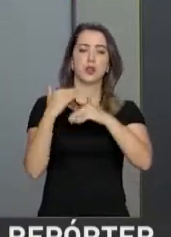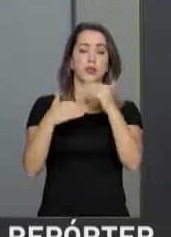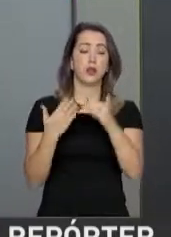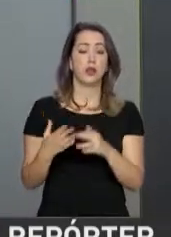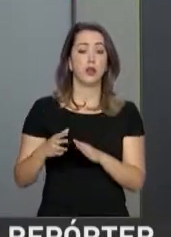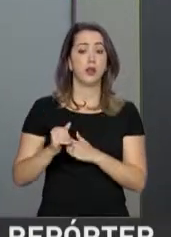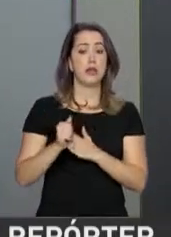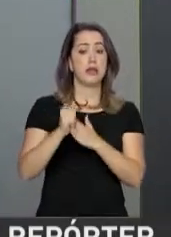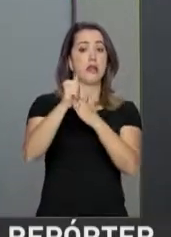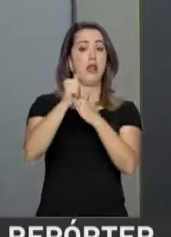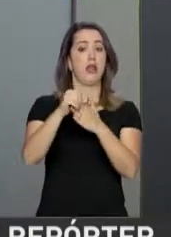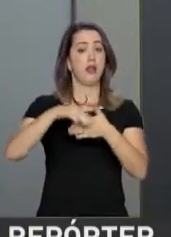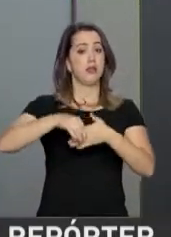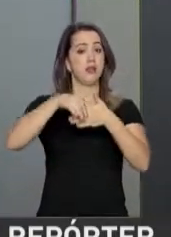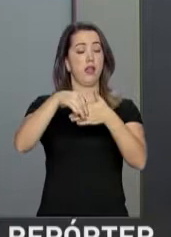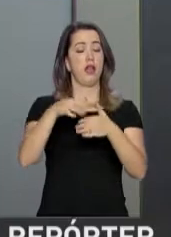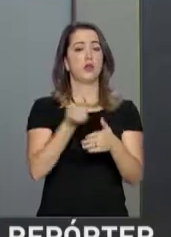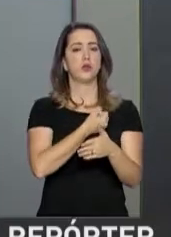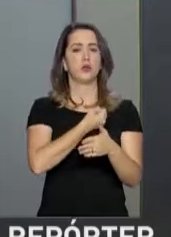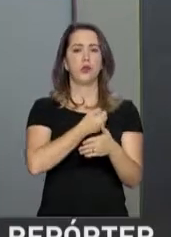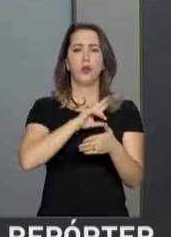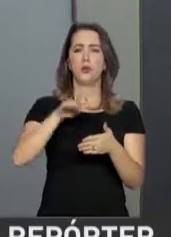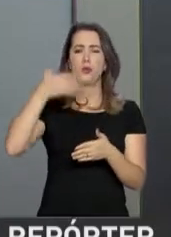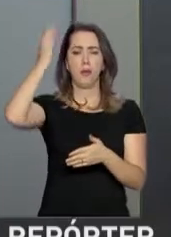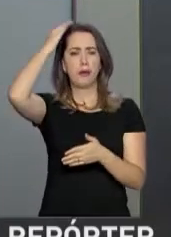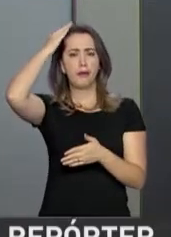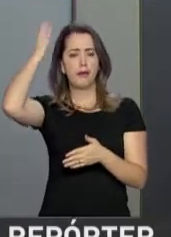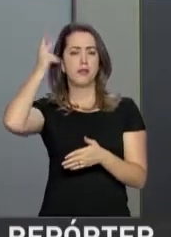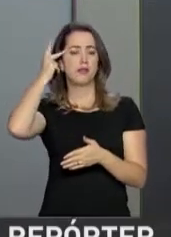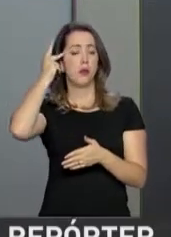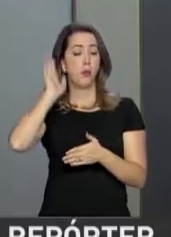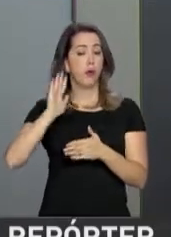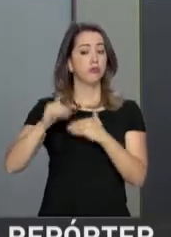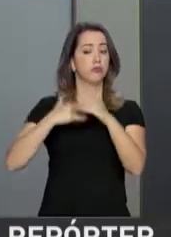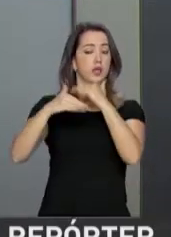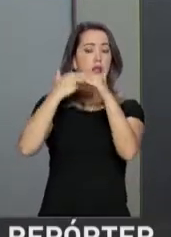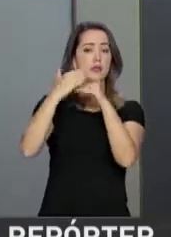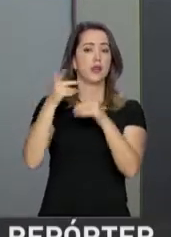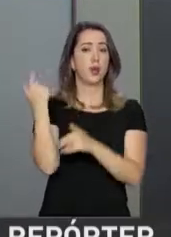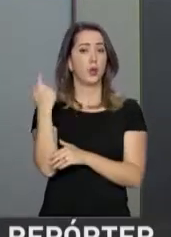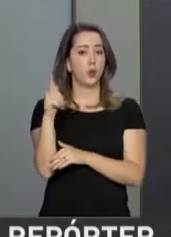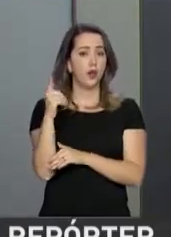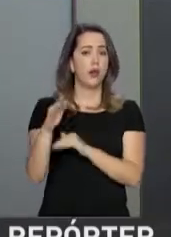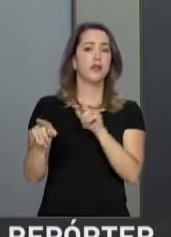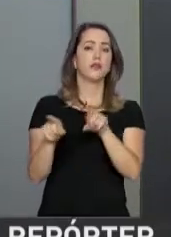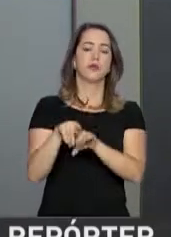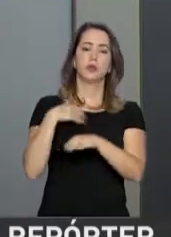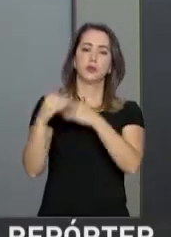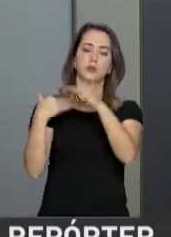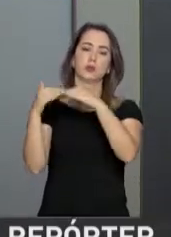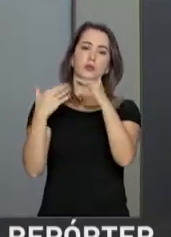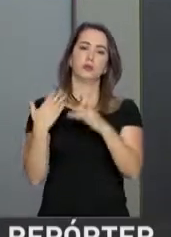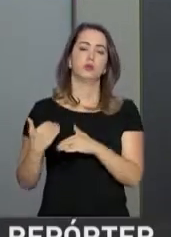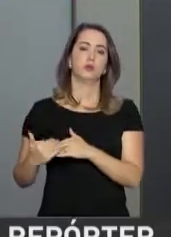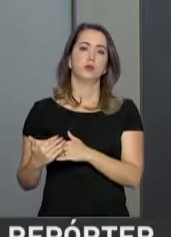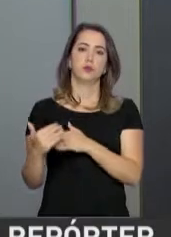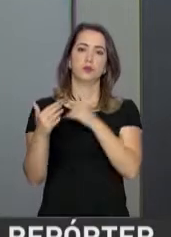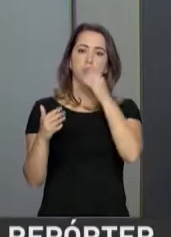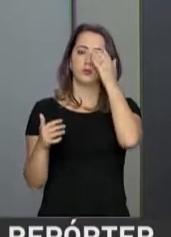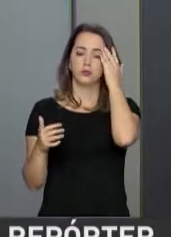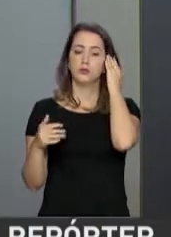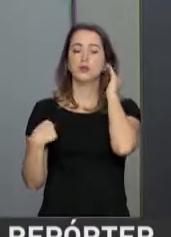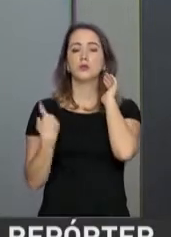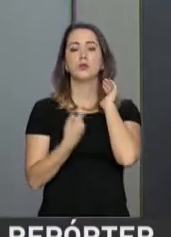dados estados como paraná são paulo estão se destacando bastante goiás também tem se destacado nos últimos anos